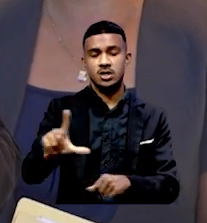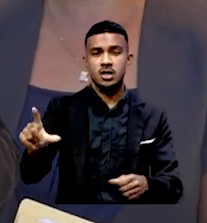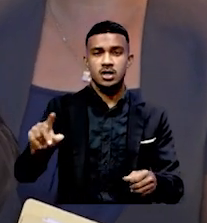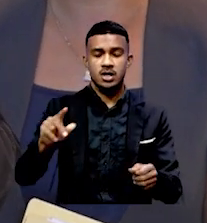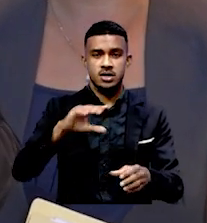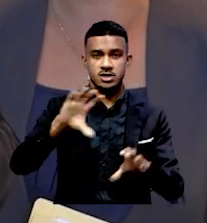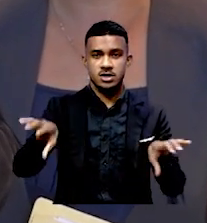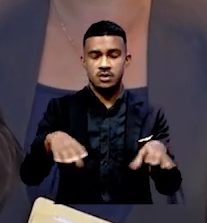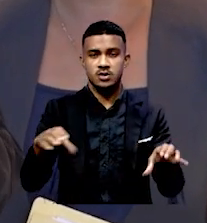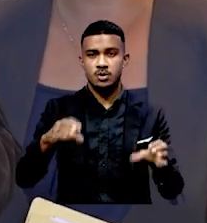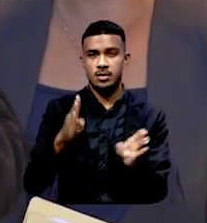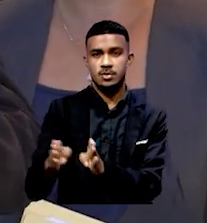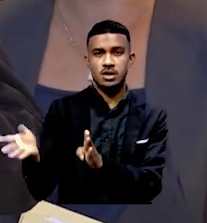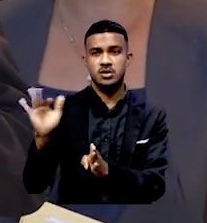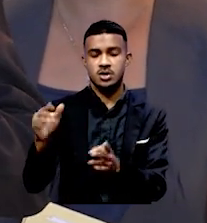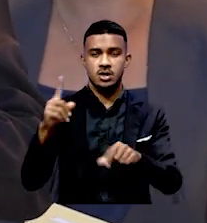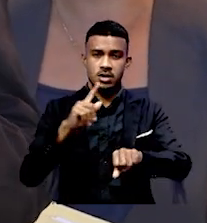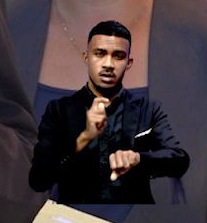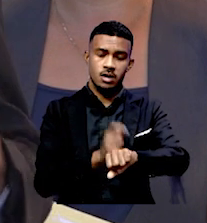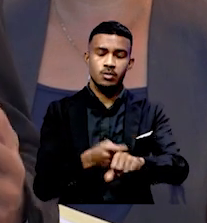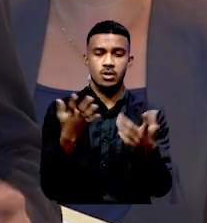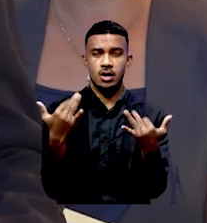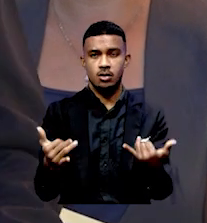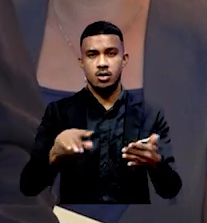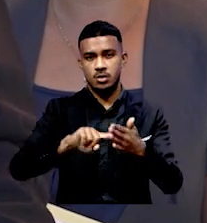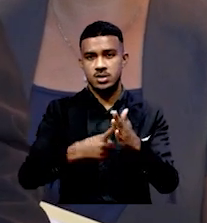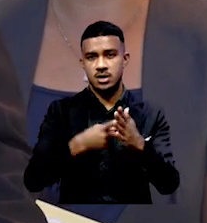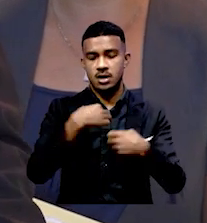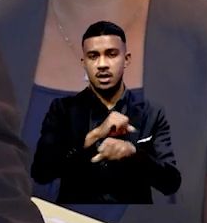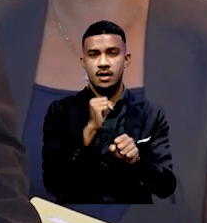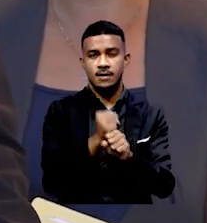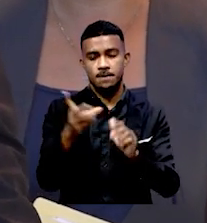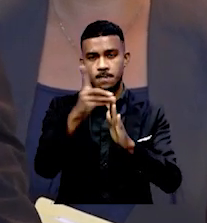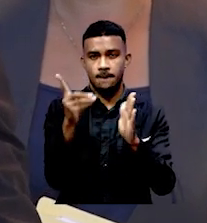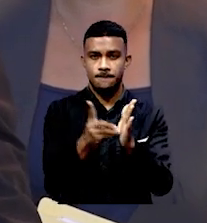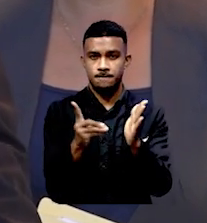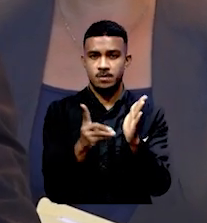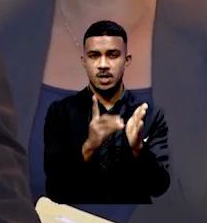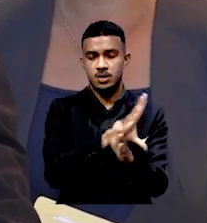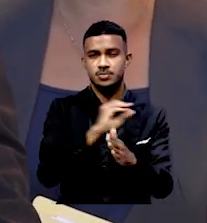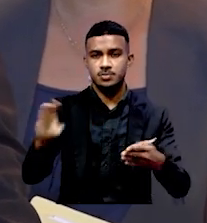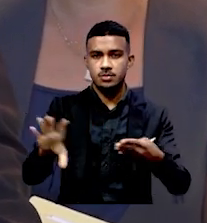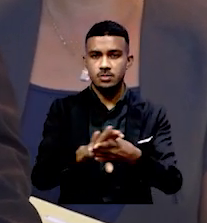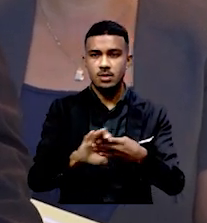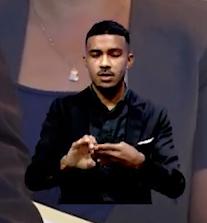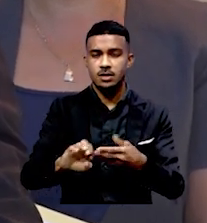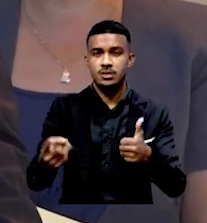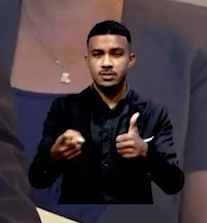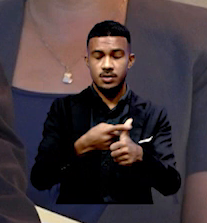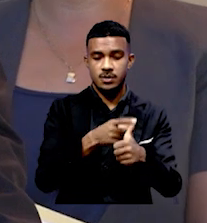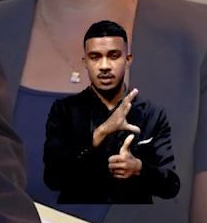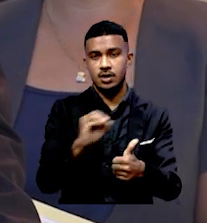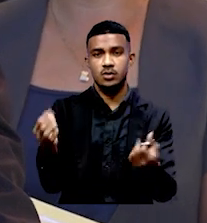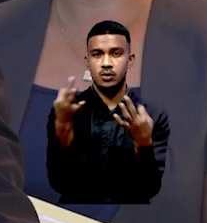será, e é tempo de agora dar com a rua na atualização base de dados no recenseamento eleitoral, fase primeira união, que se termina